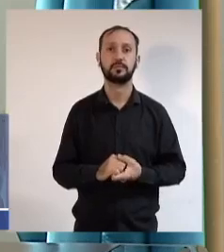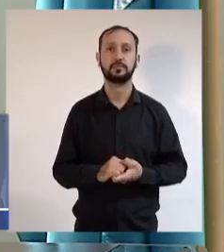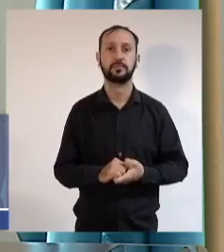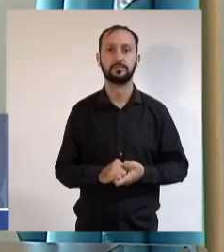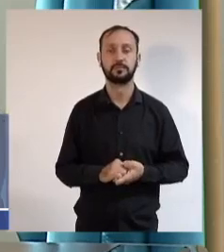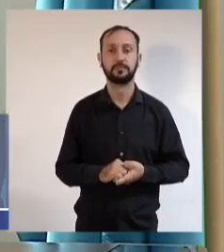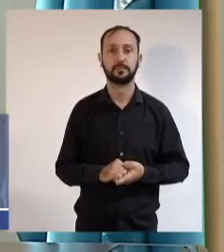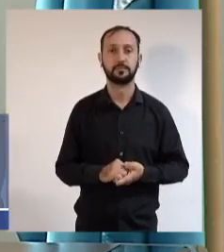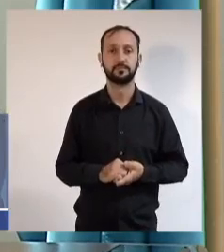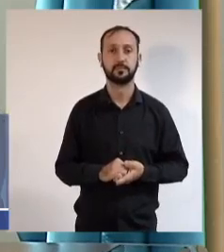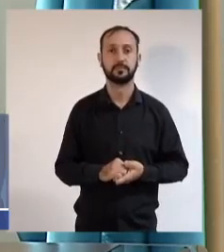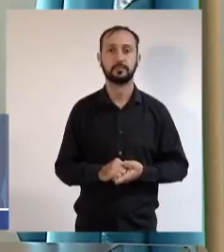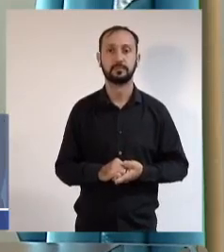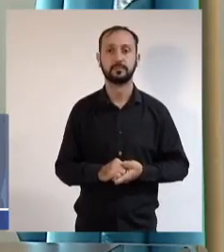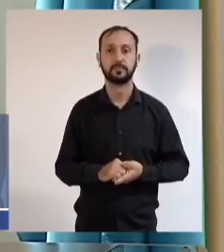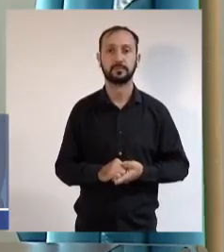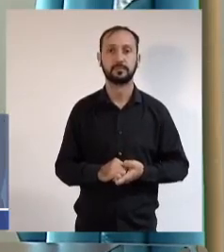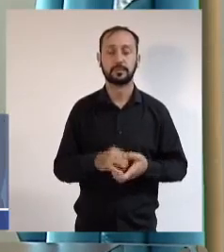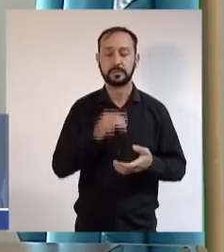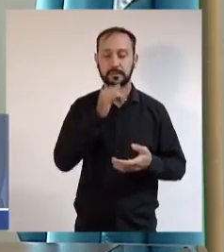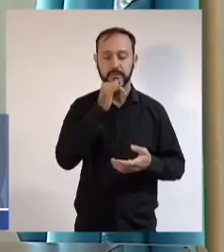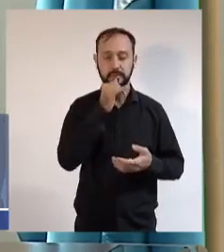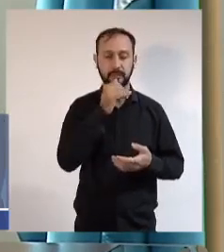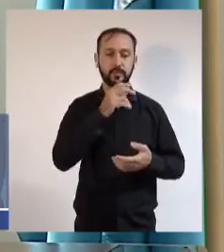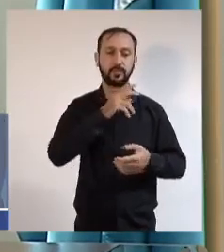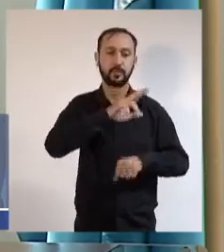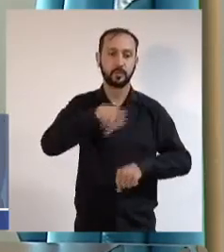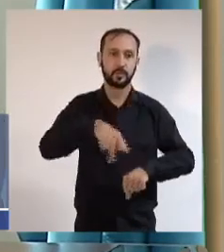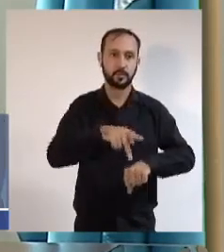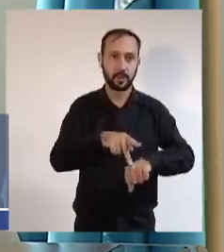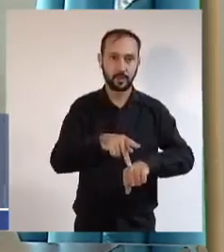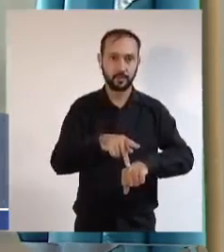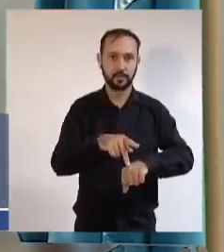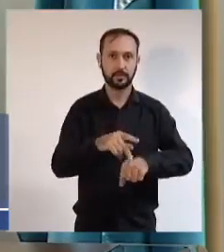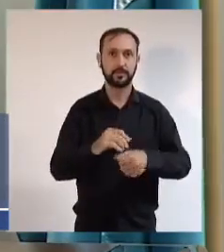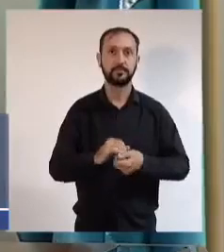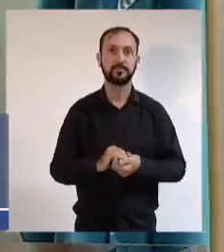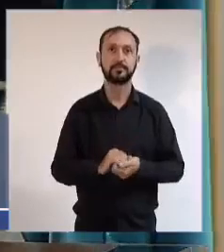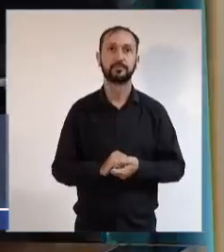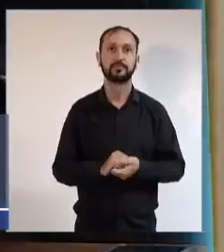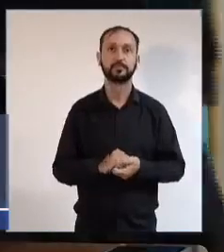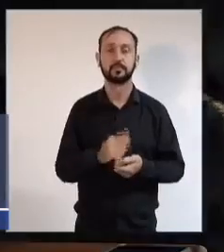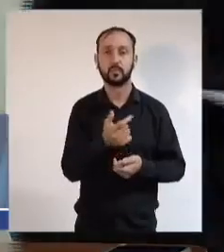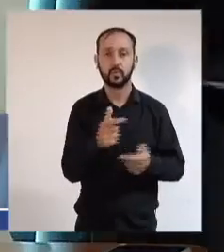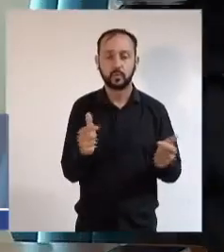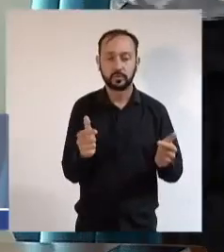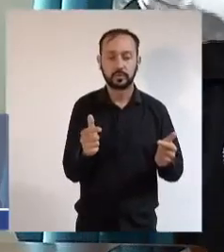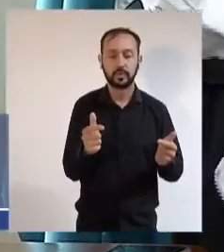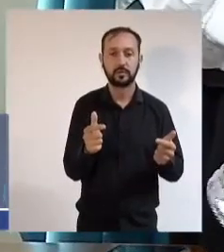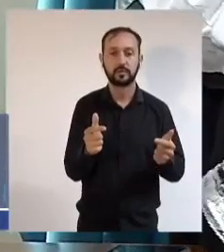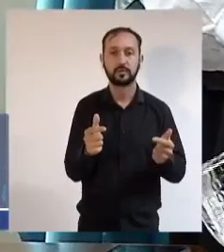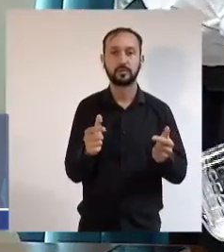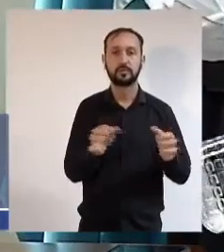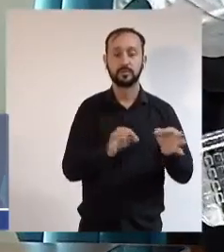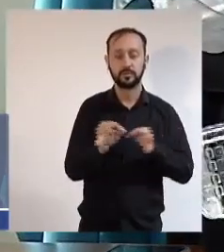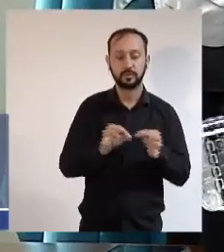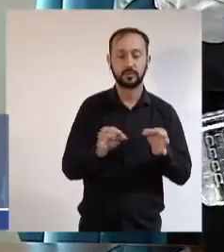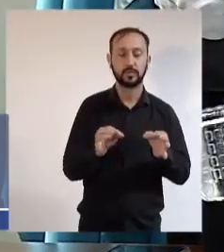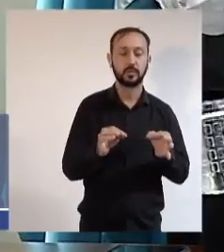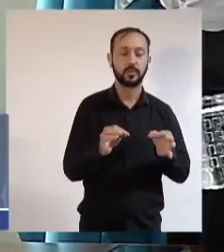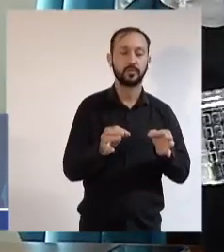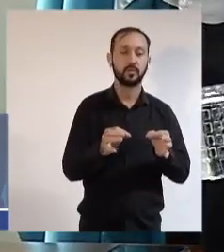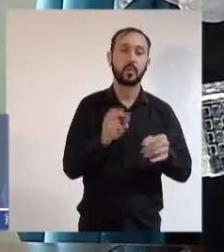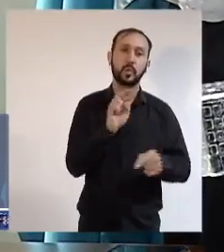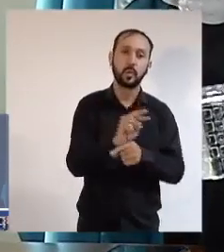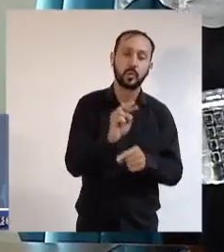então um parque que não tenha a sua o seu plano de manejo em